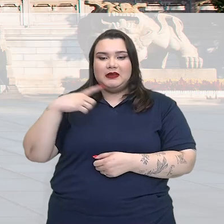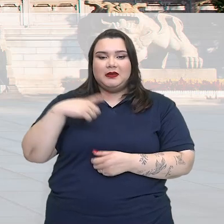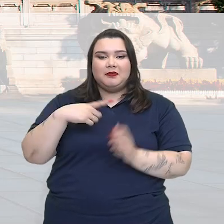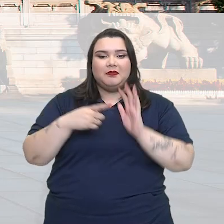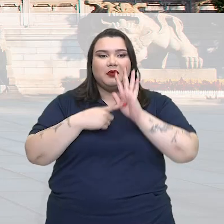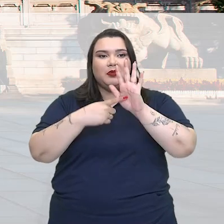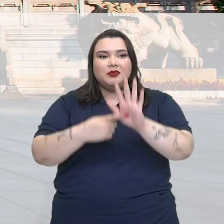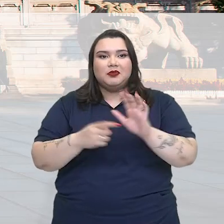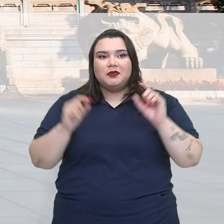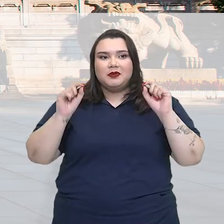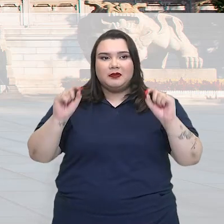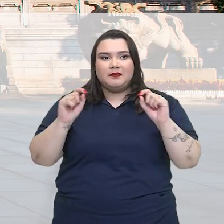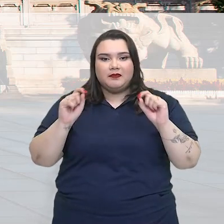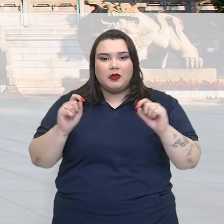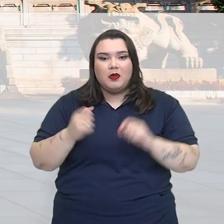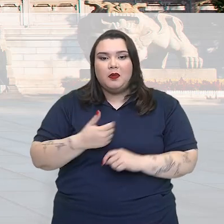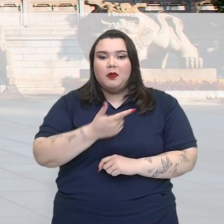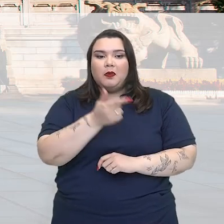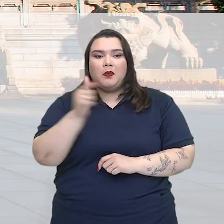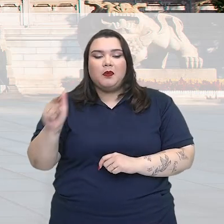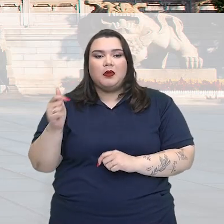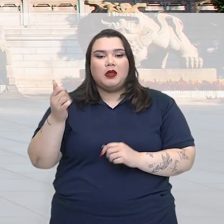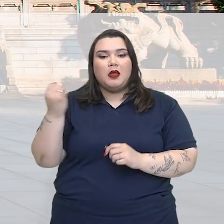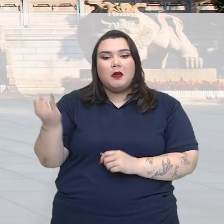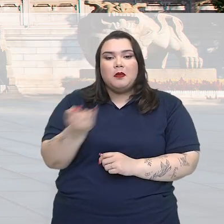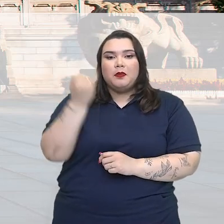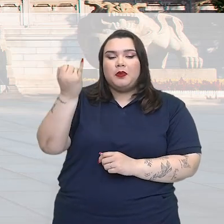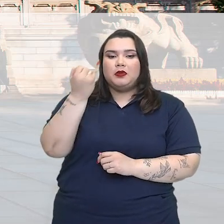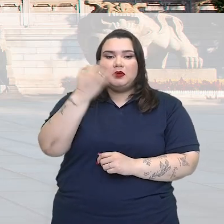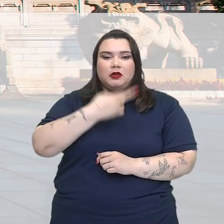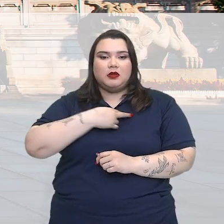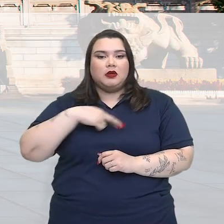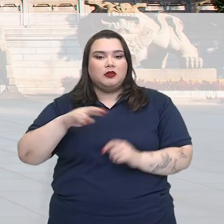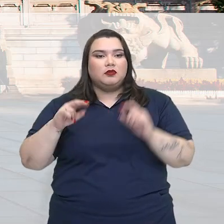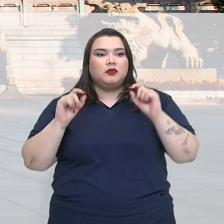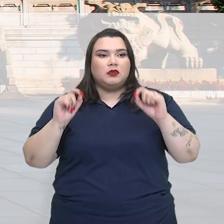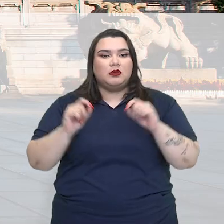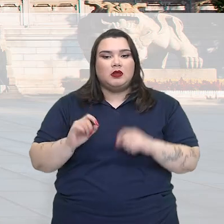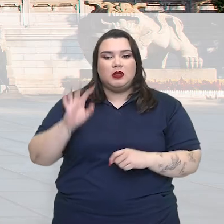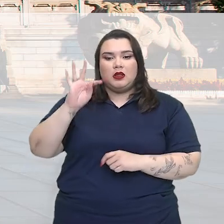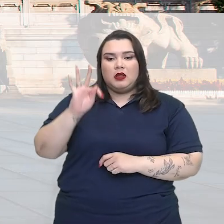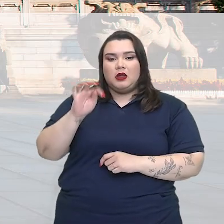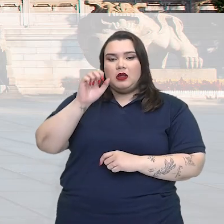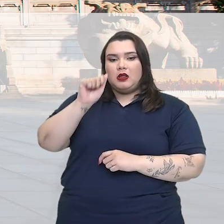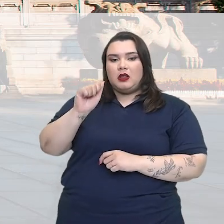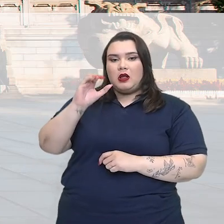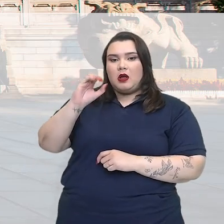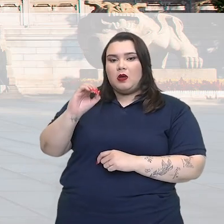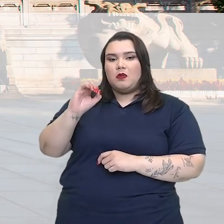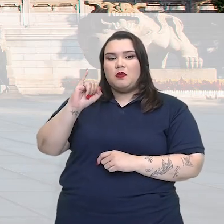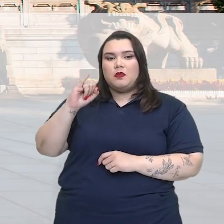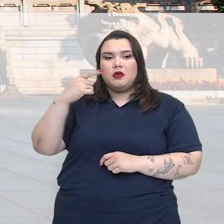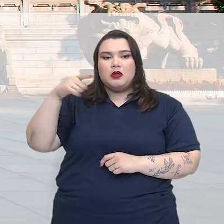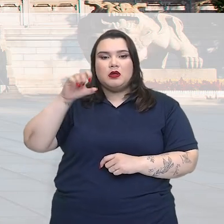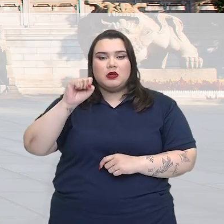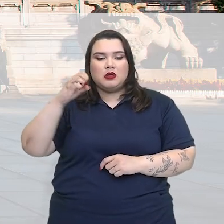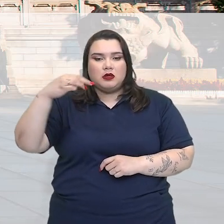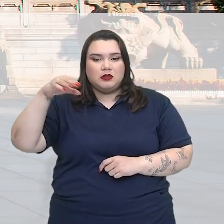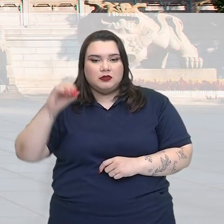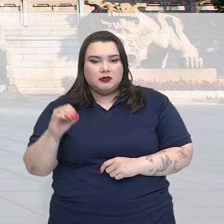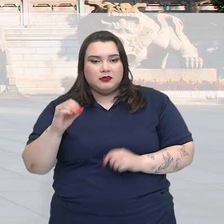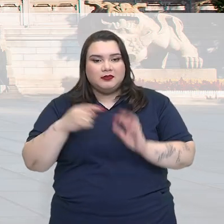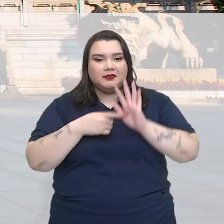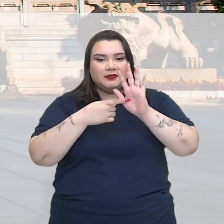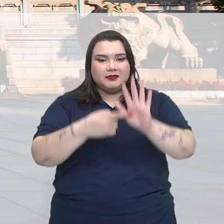temos aqui uma outra importante religião, que é o taoísmo. E o taoísmo é representado, olha só aqui o que